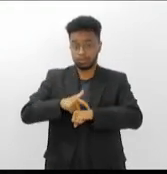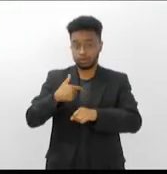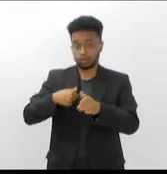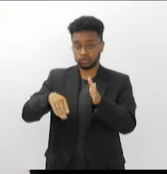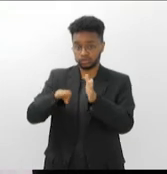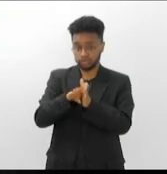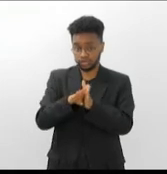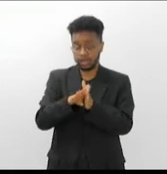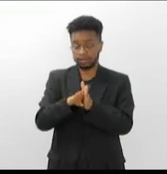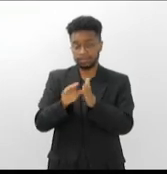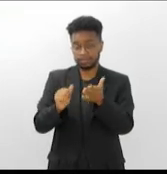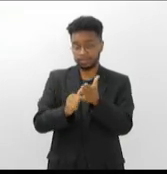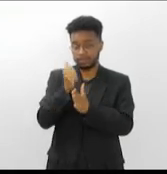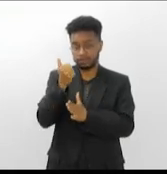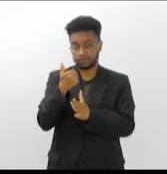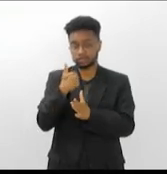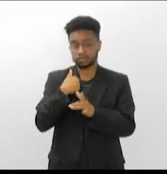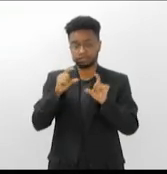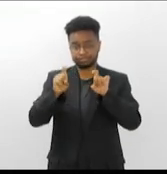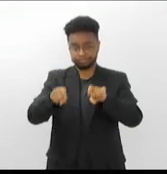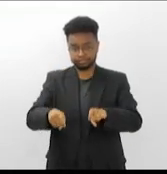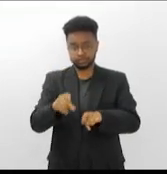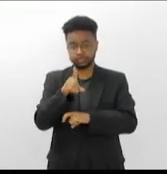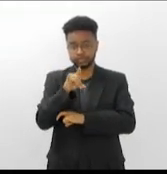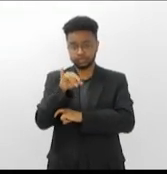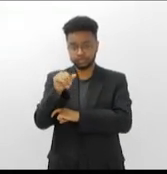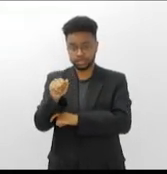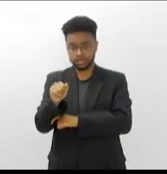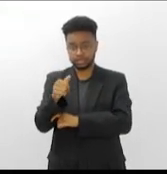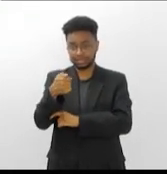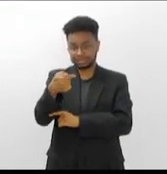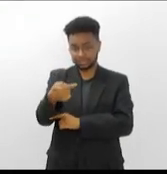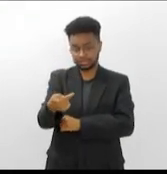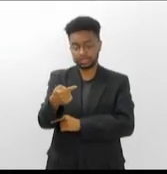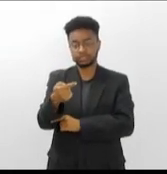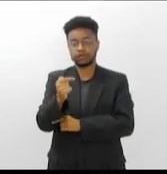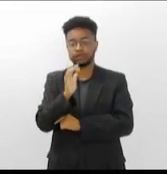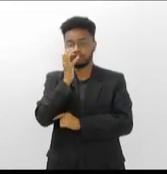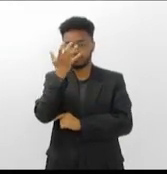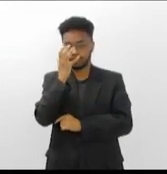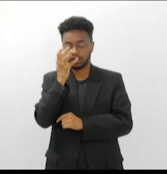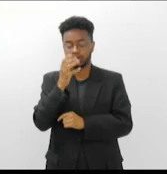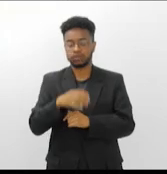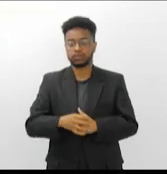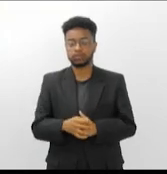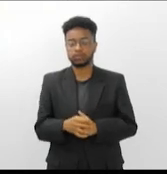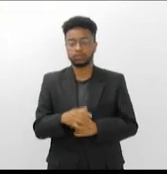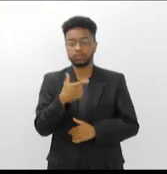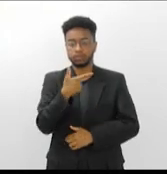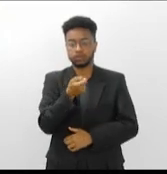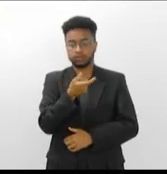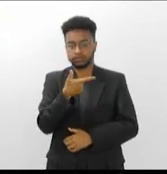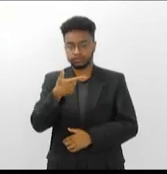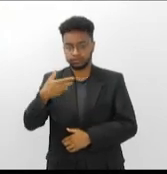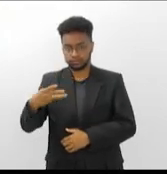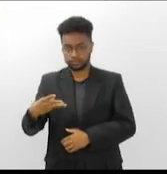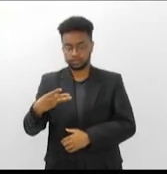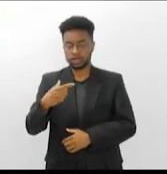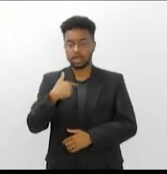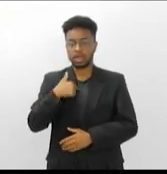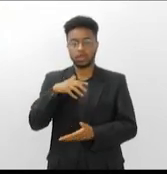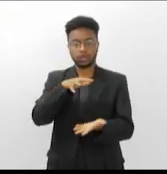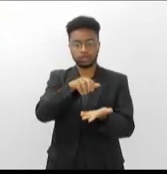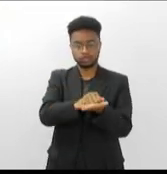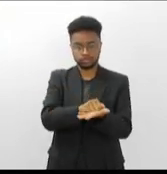do meu mandato, no dia 7 de fevereiro de 2023, eu